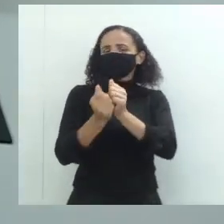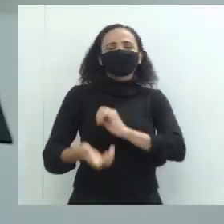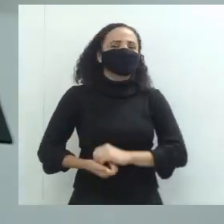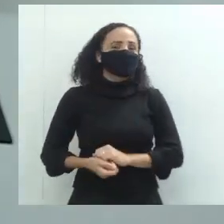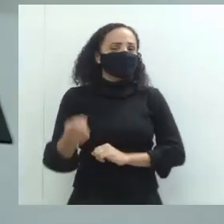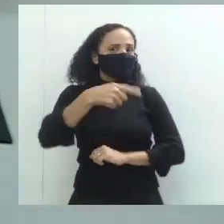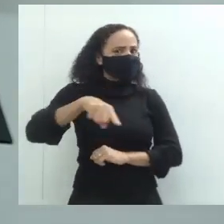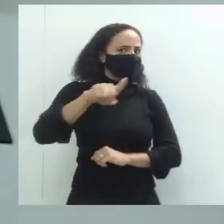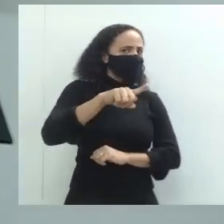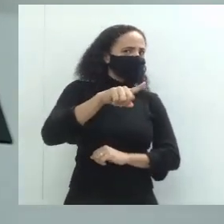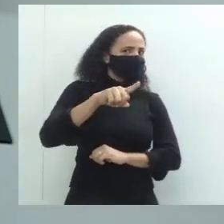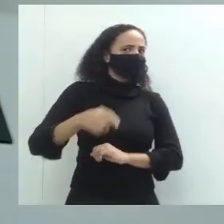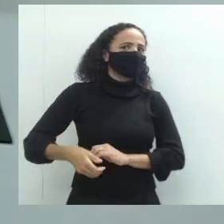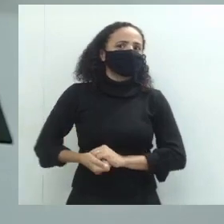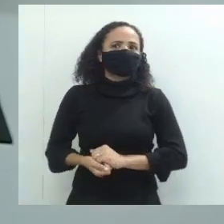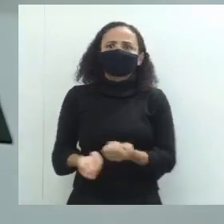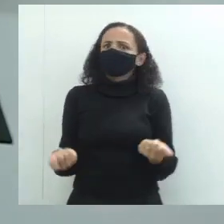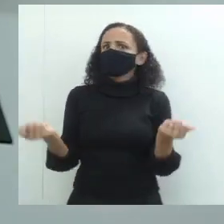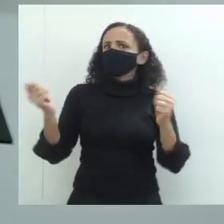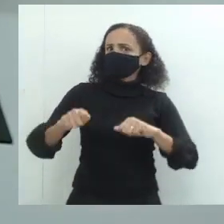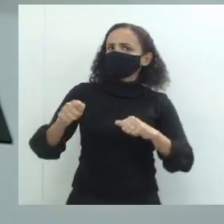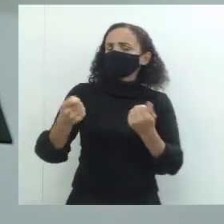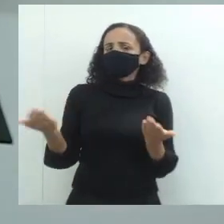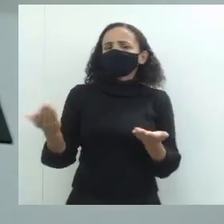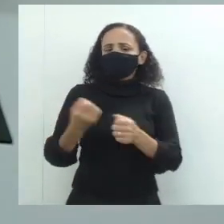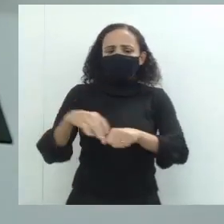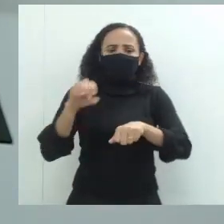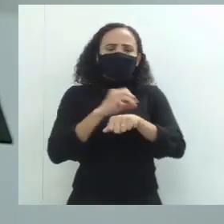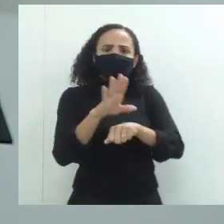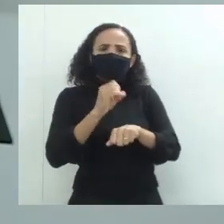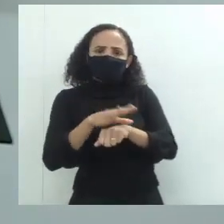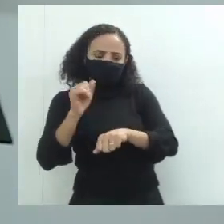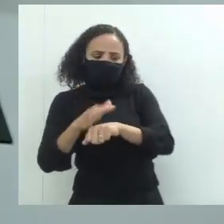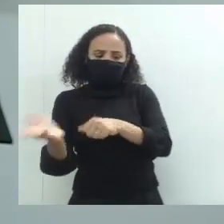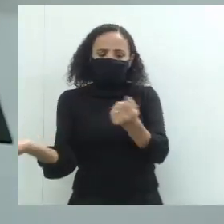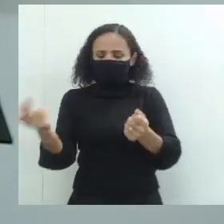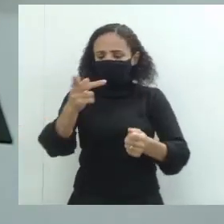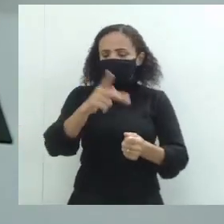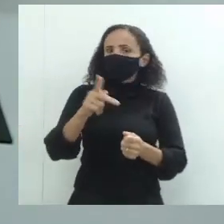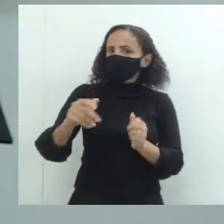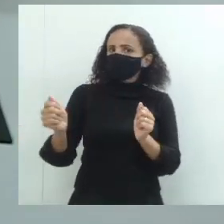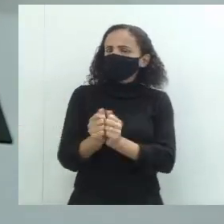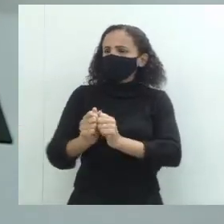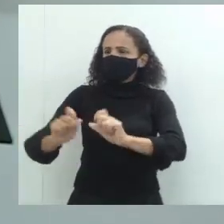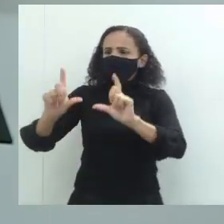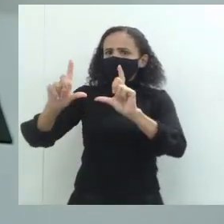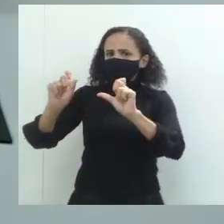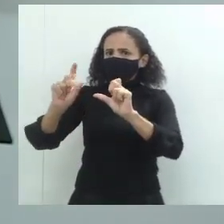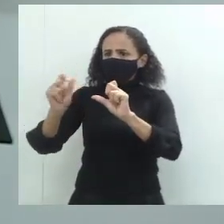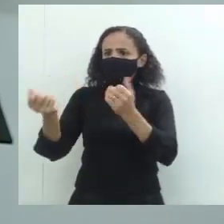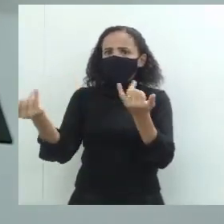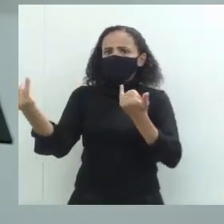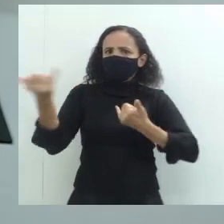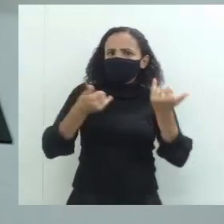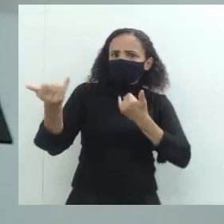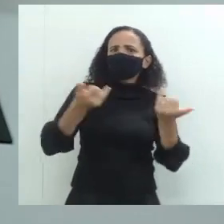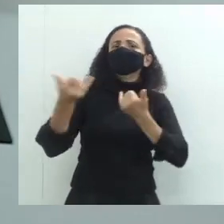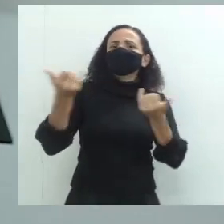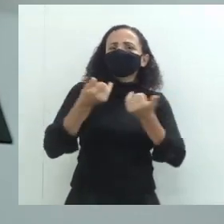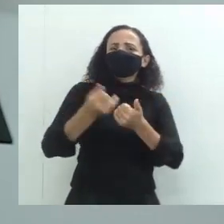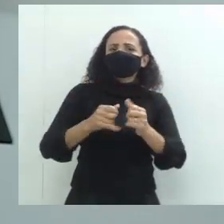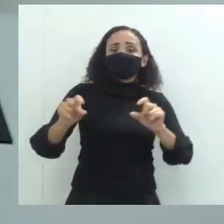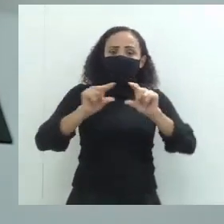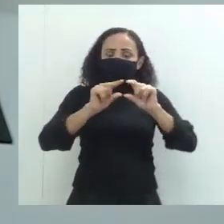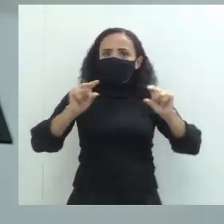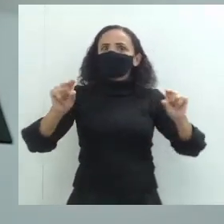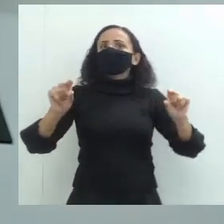E você que pode passar nossas videoaulas para os seus alunos, faz um print, tira uma foto, manda teu nome